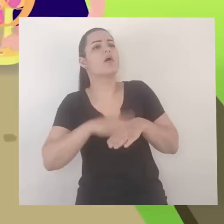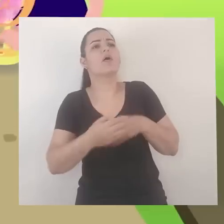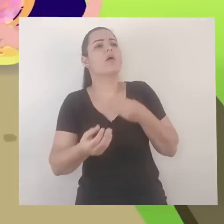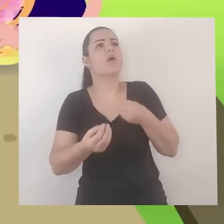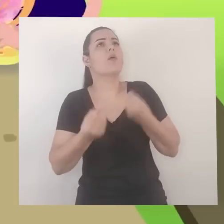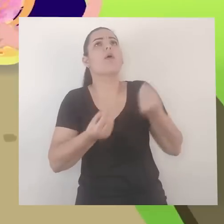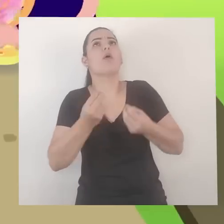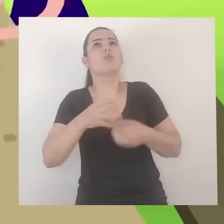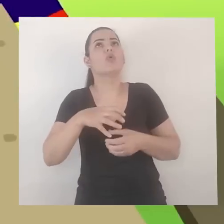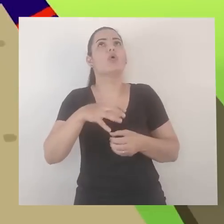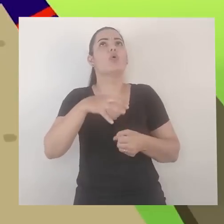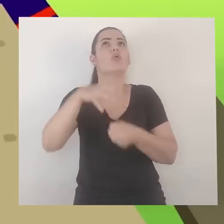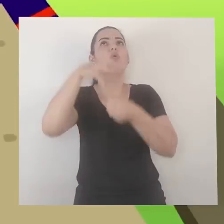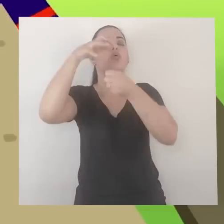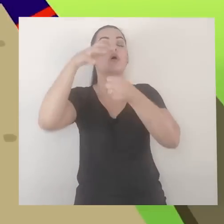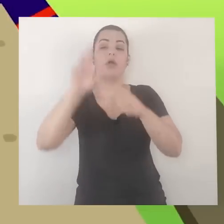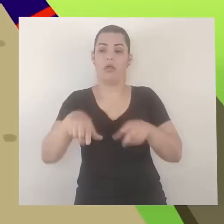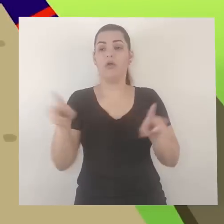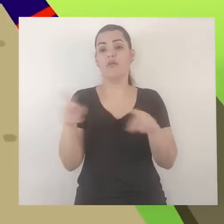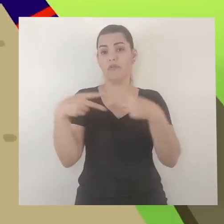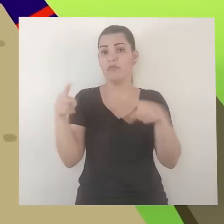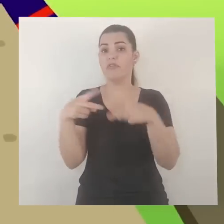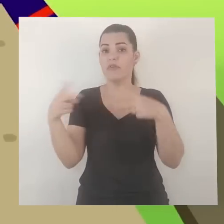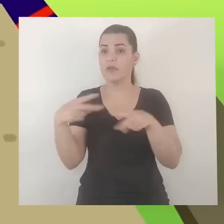Com o vento.